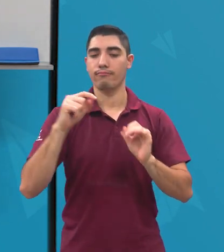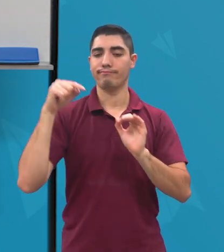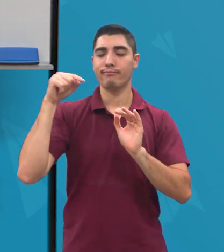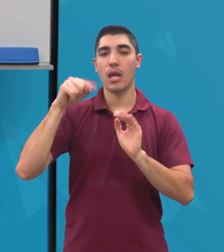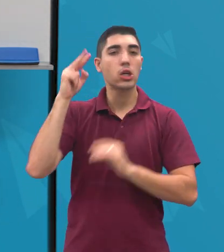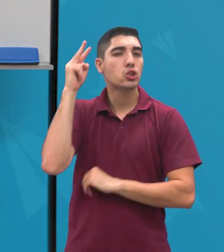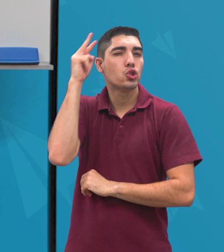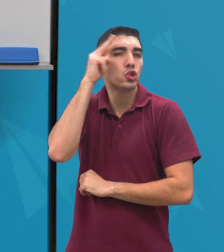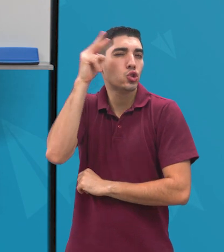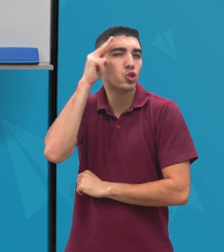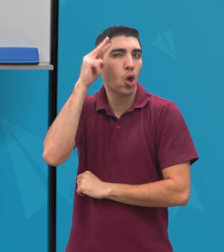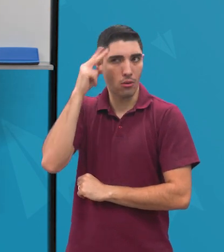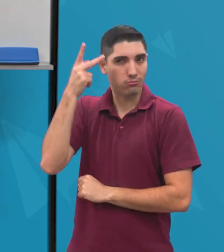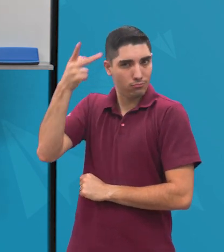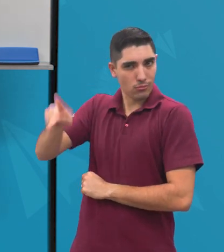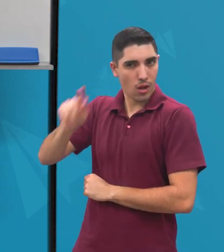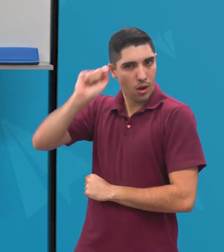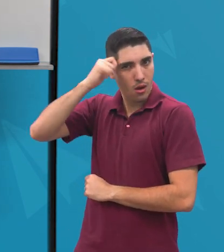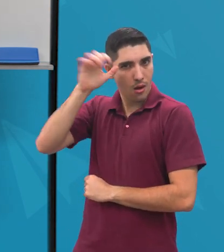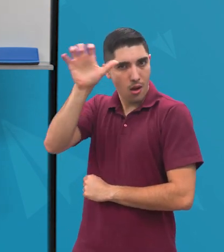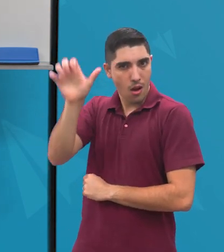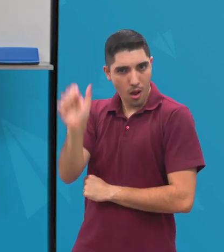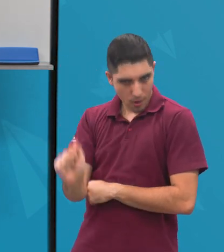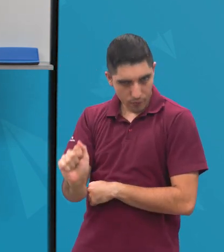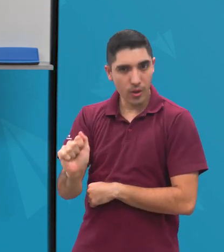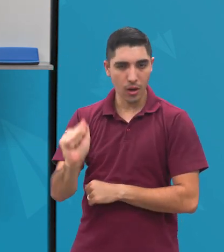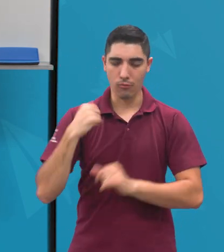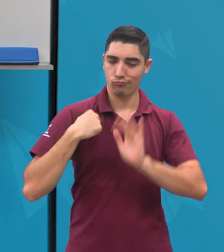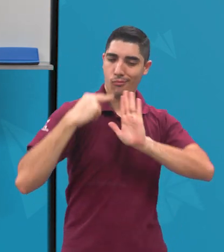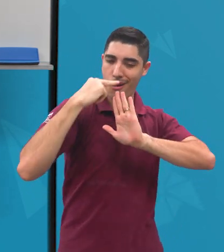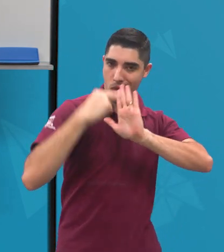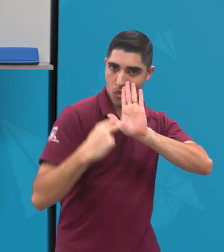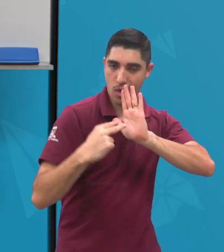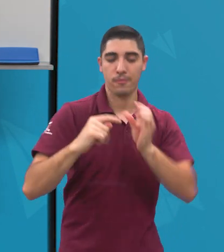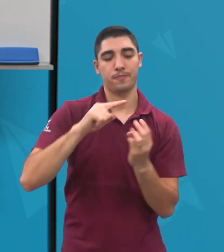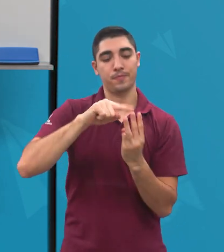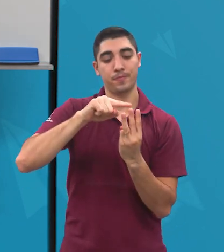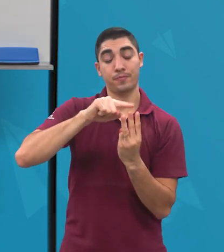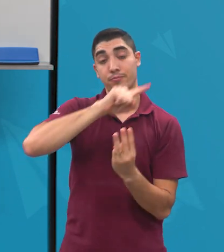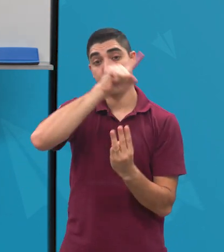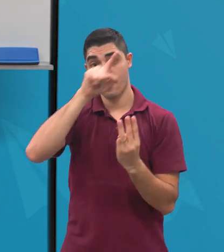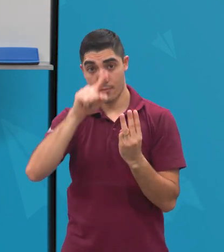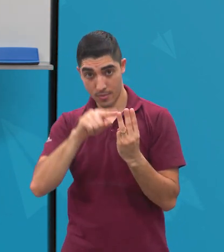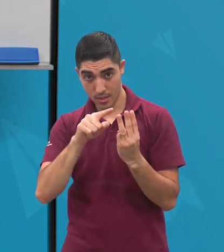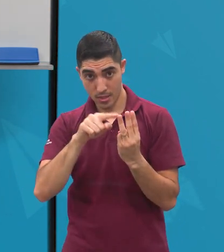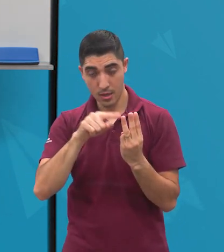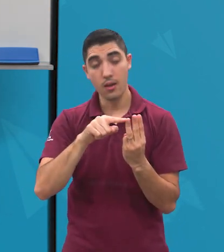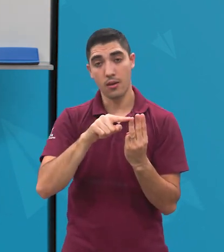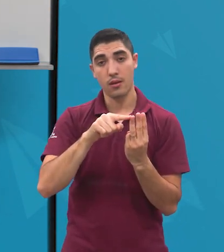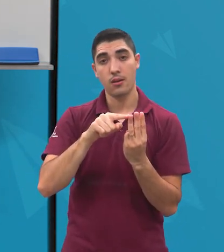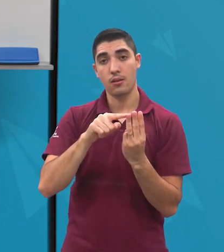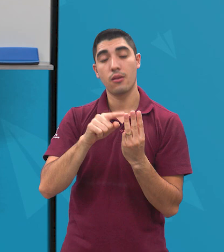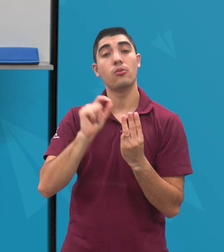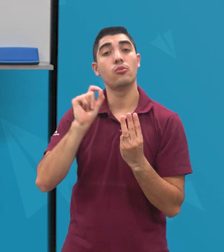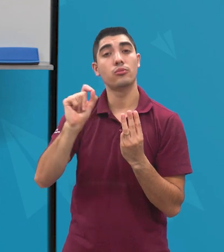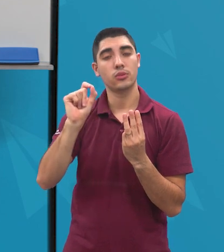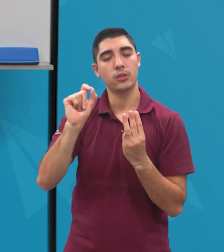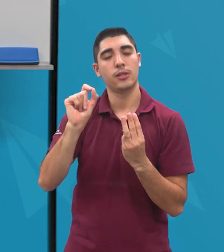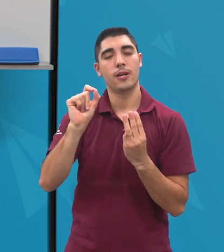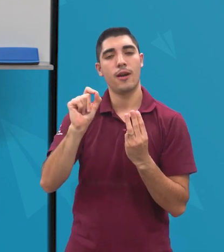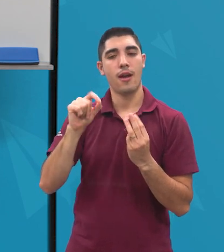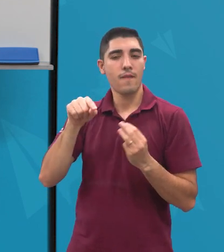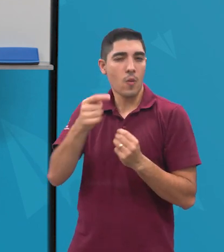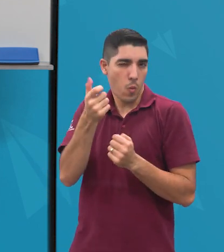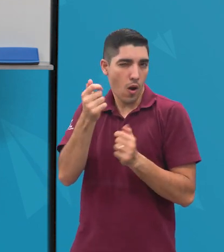de um mito africano em particular. E, na terceira parte da aula, caminhando